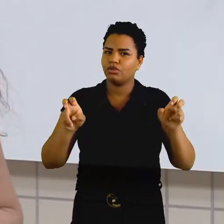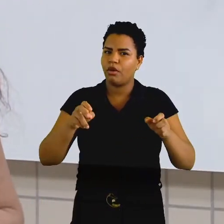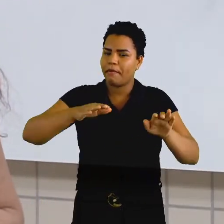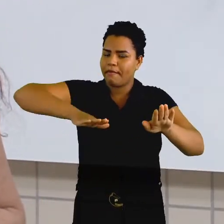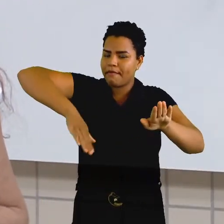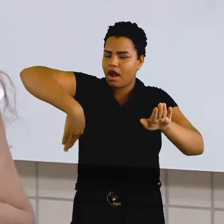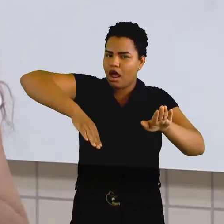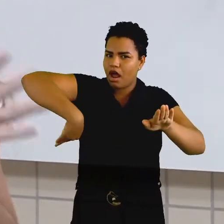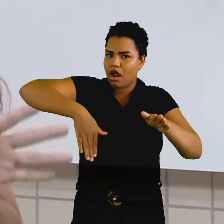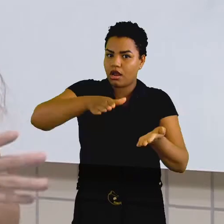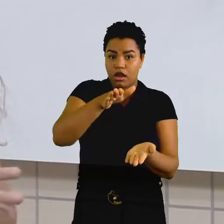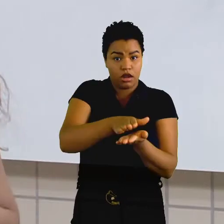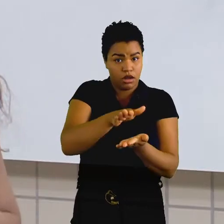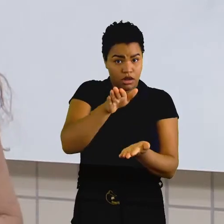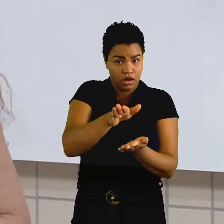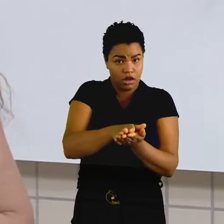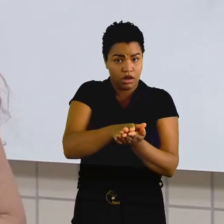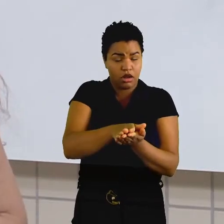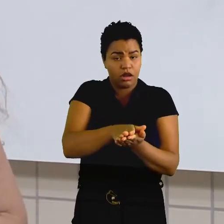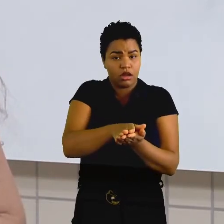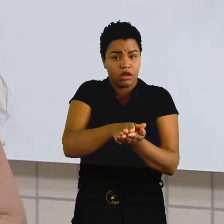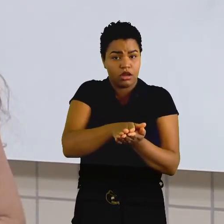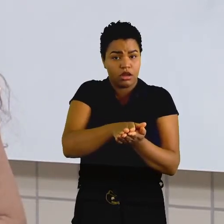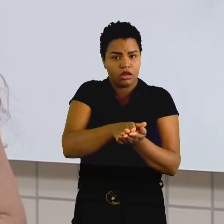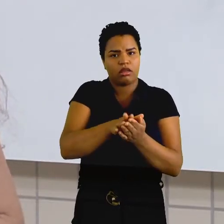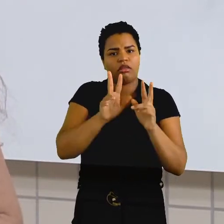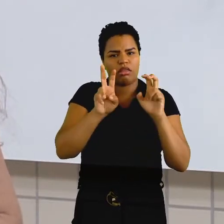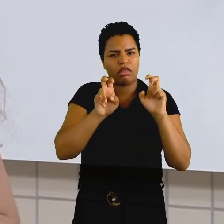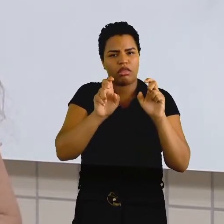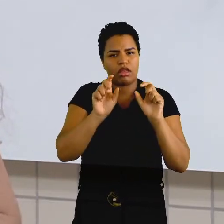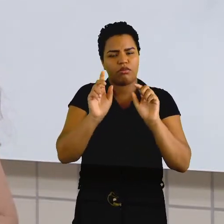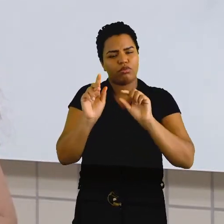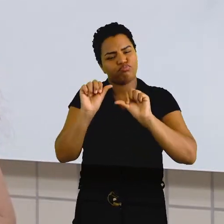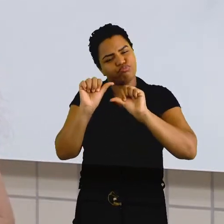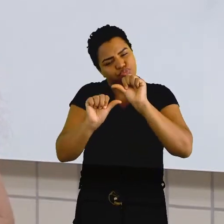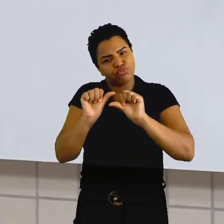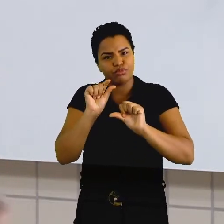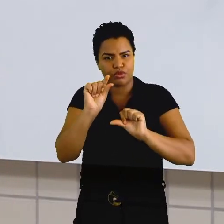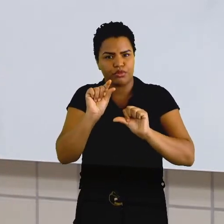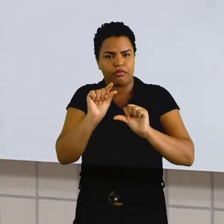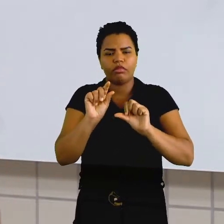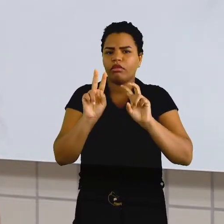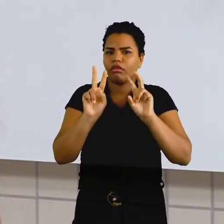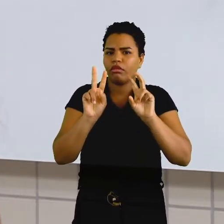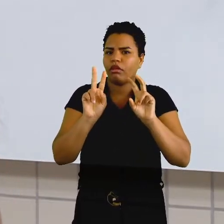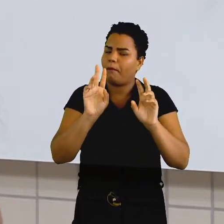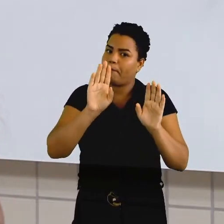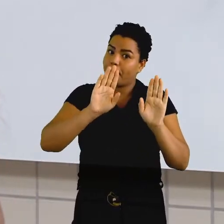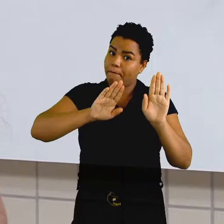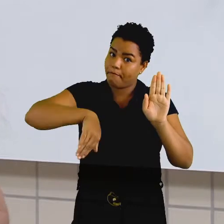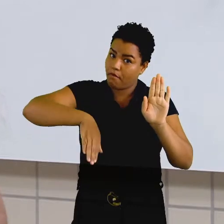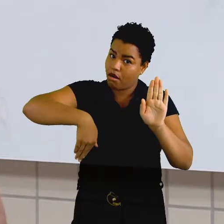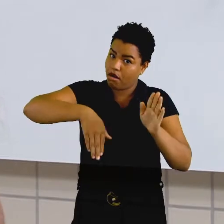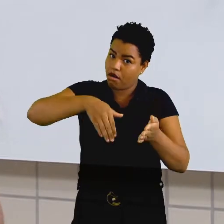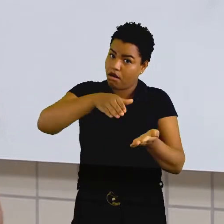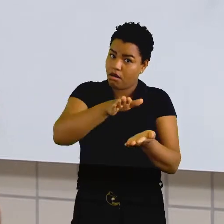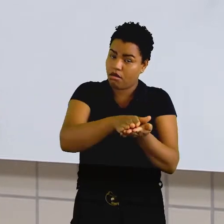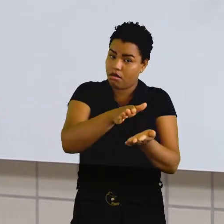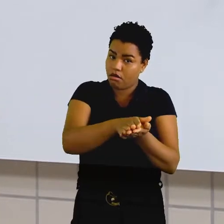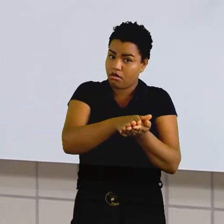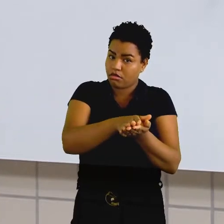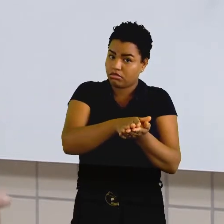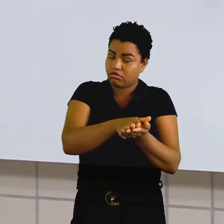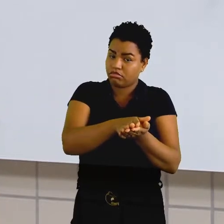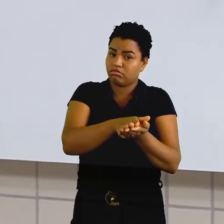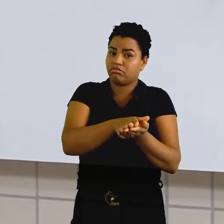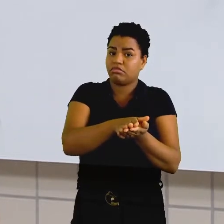por exemplo, vamos mudar aí um pouquinho o tema agora, está falando sobre as praias de Palmas, você não pode falar, por exemplo, das praias